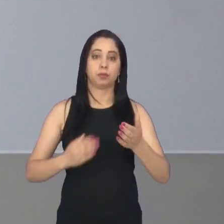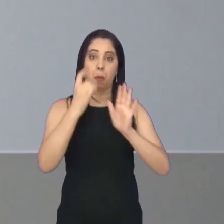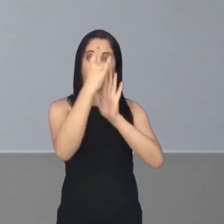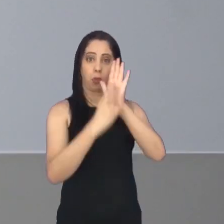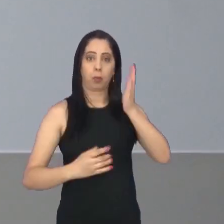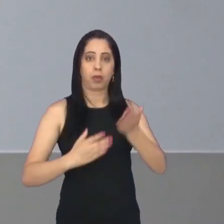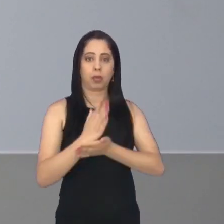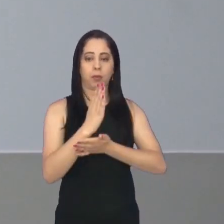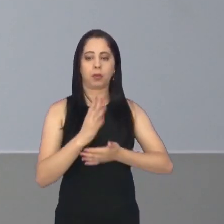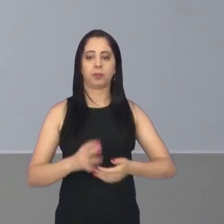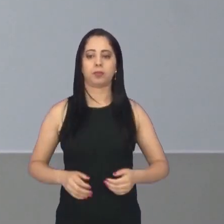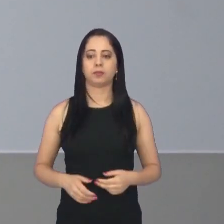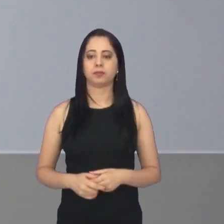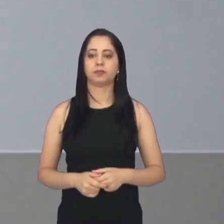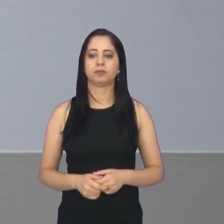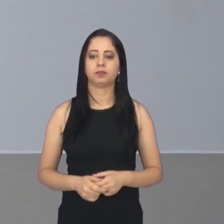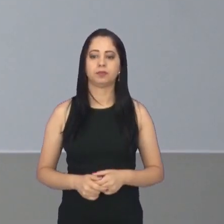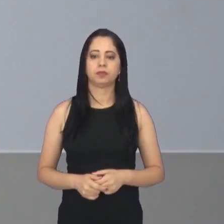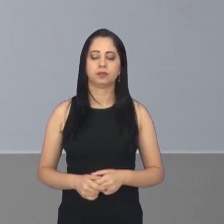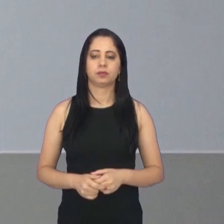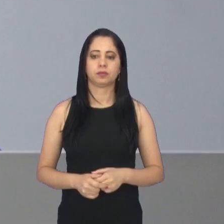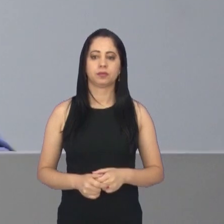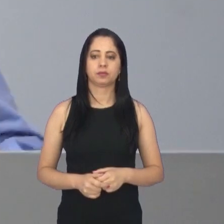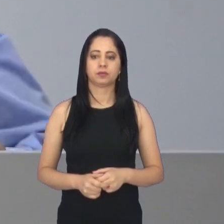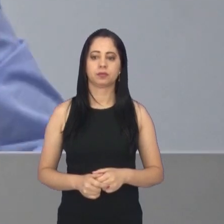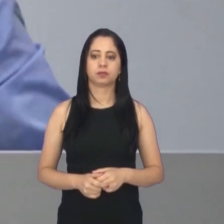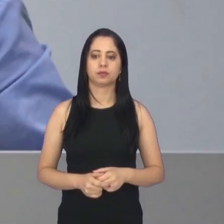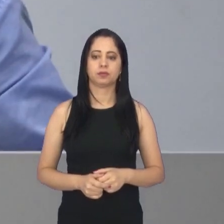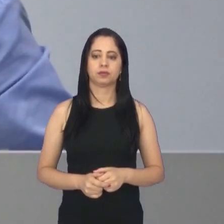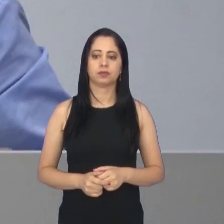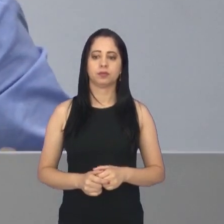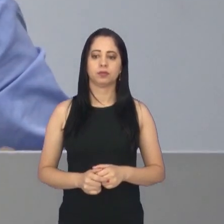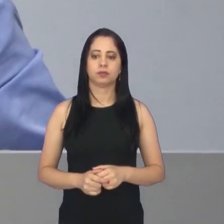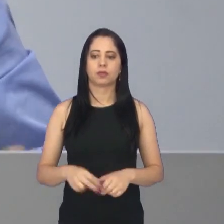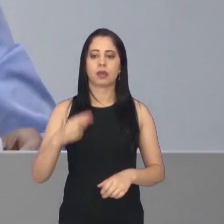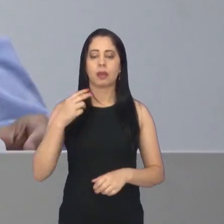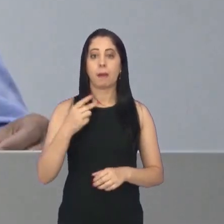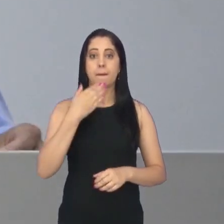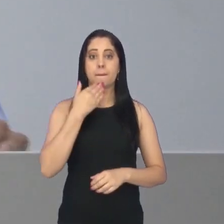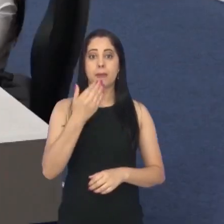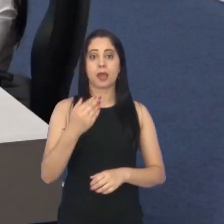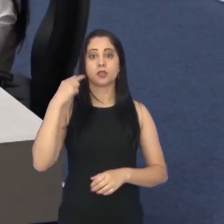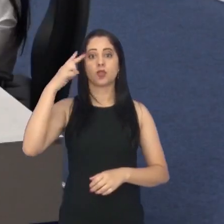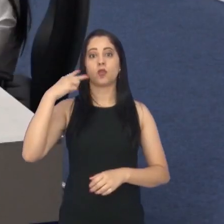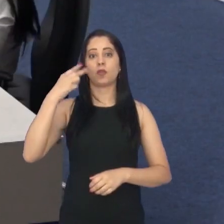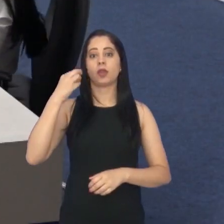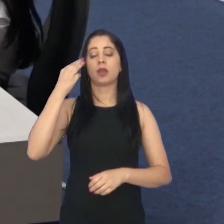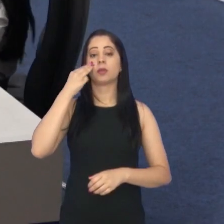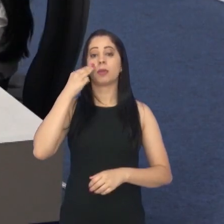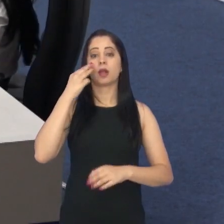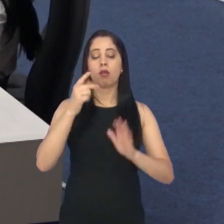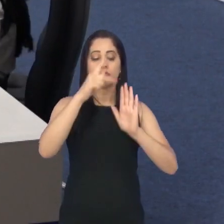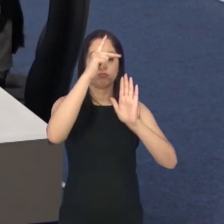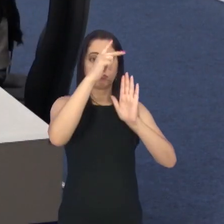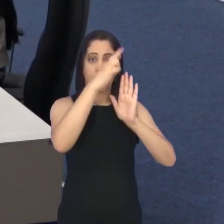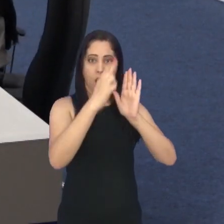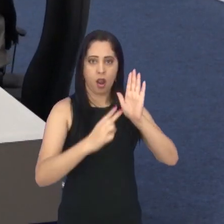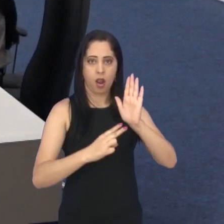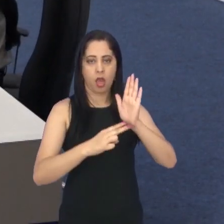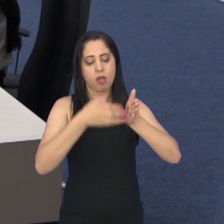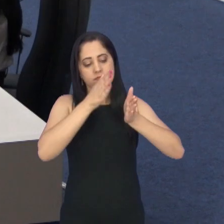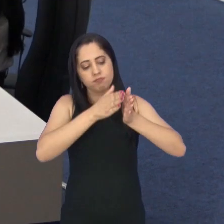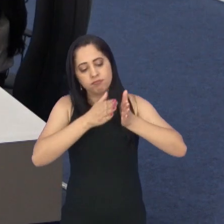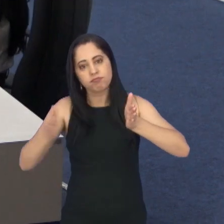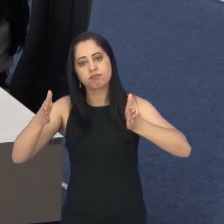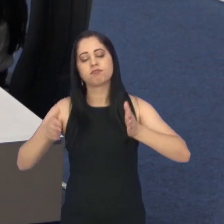unanimidade. Peço ao vereador Marcão que faça a leitura, por favor, da tramitação.